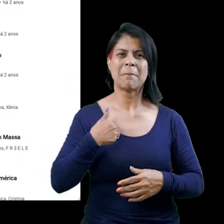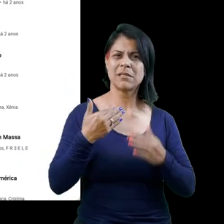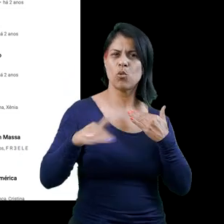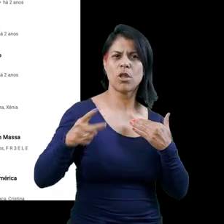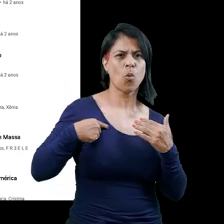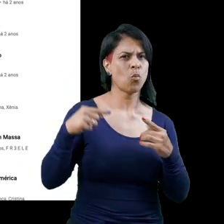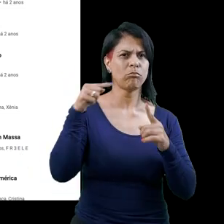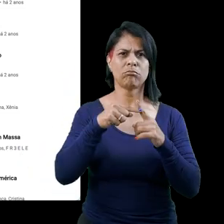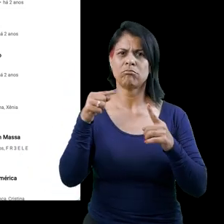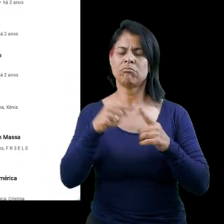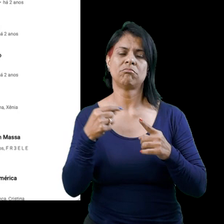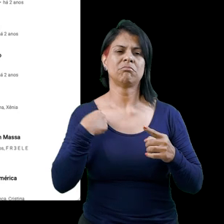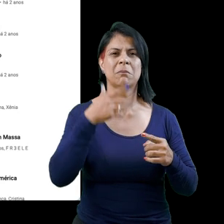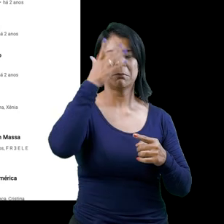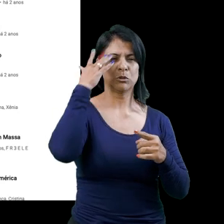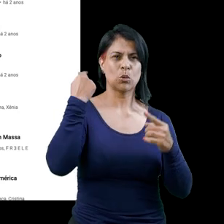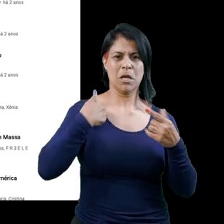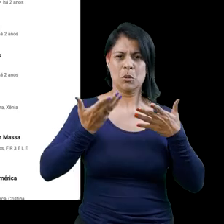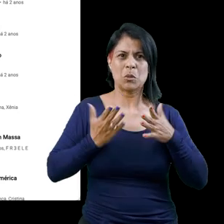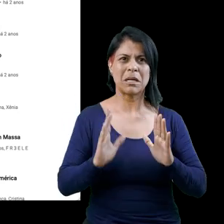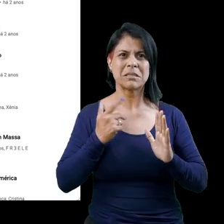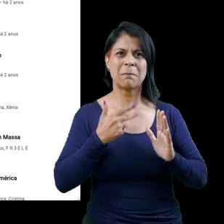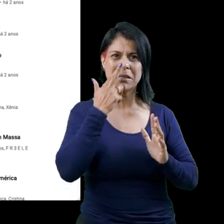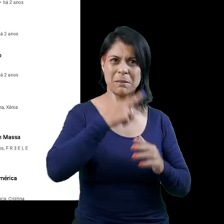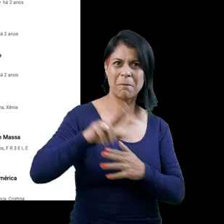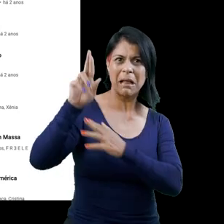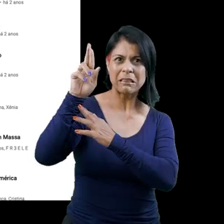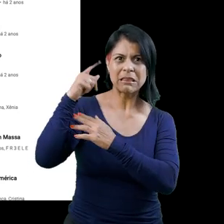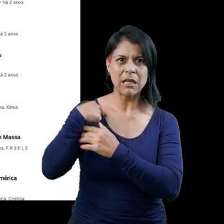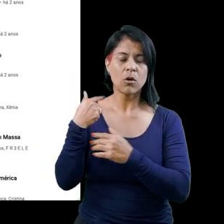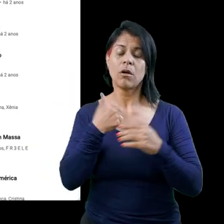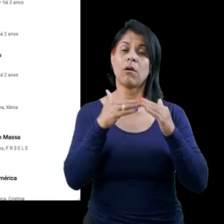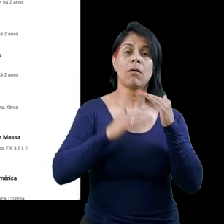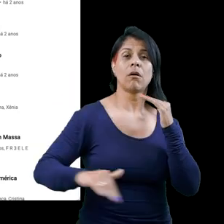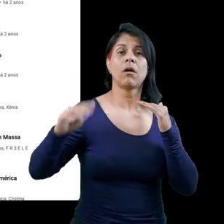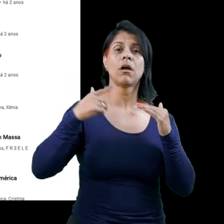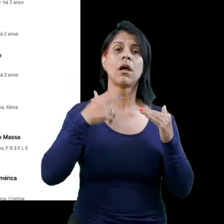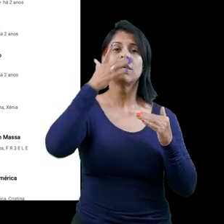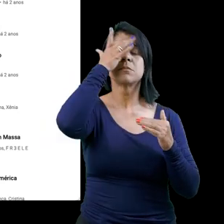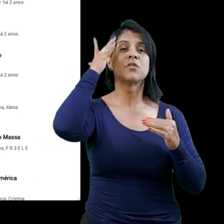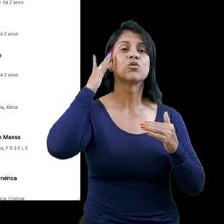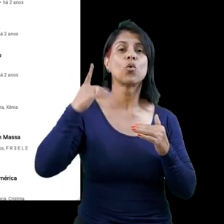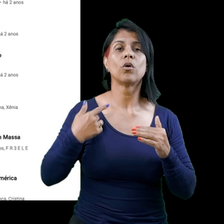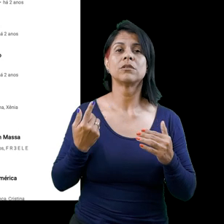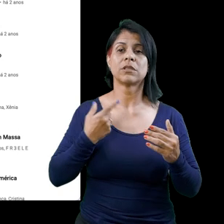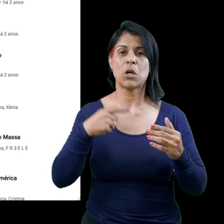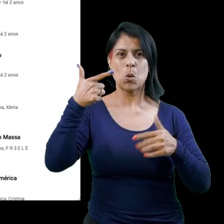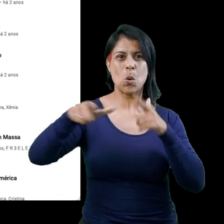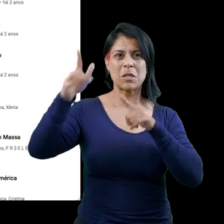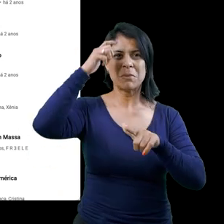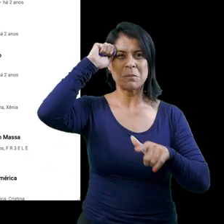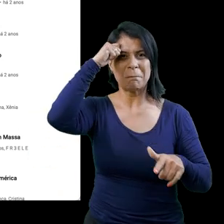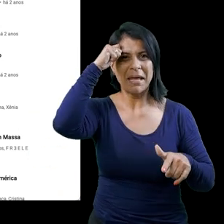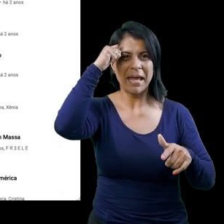modifico, sigo sendo real, rap não nasci pra ter padrão. A fome machuca, mas dignidade preenche quando o peito sente o peso